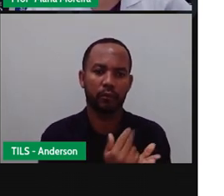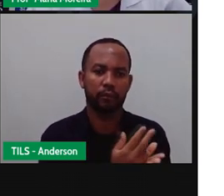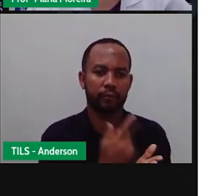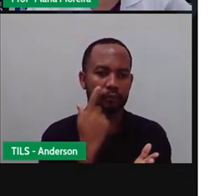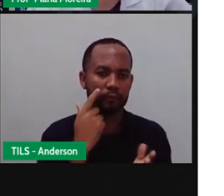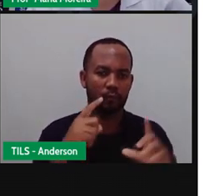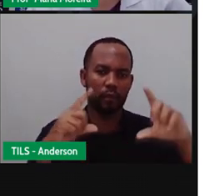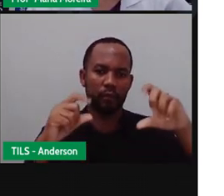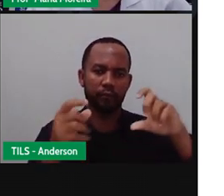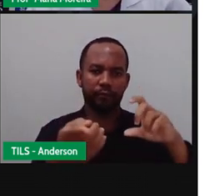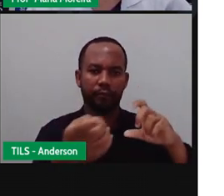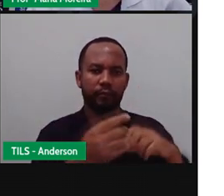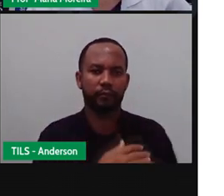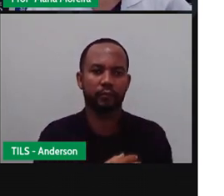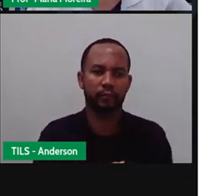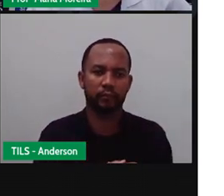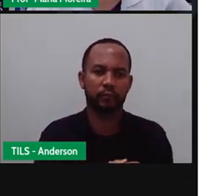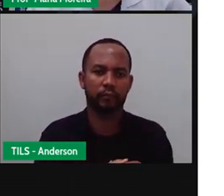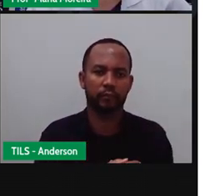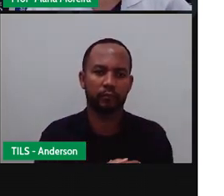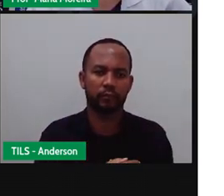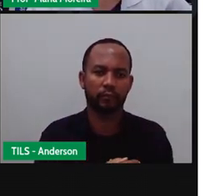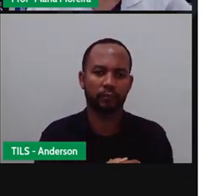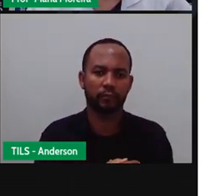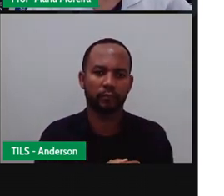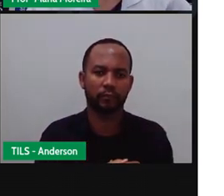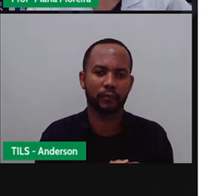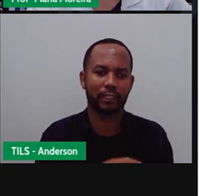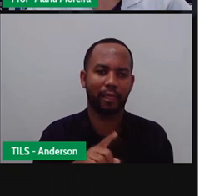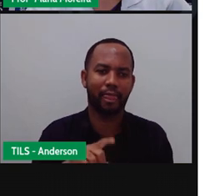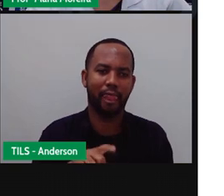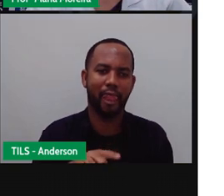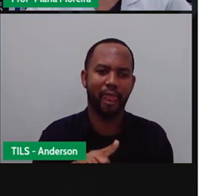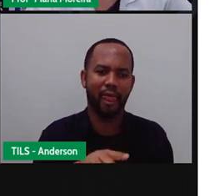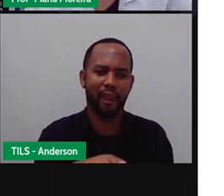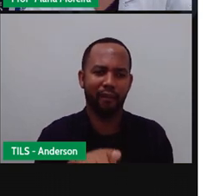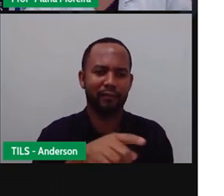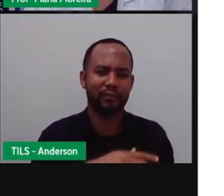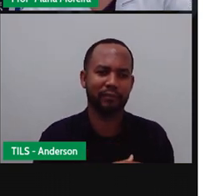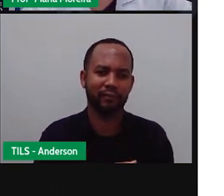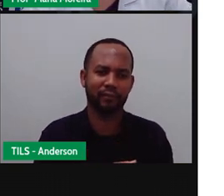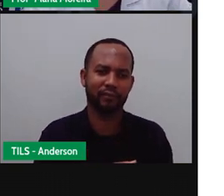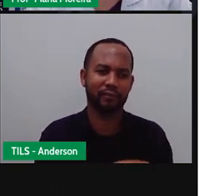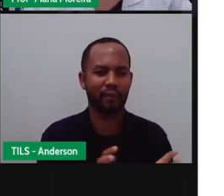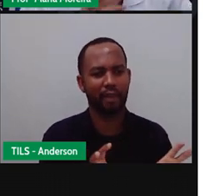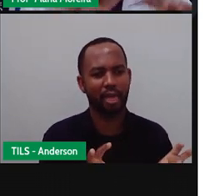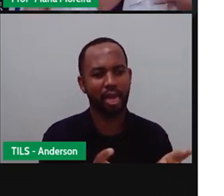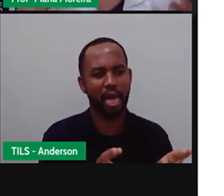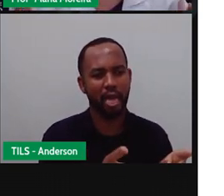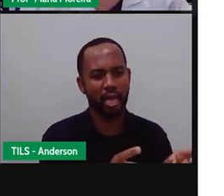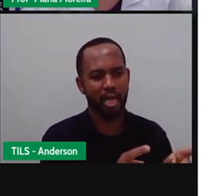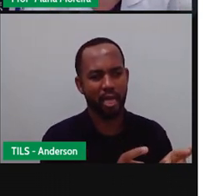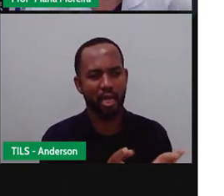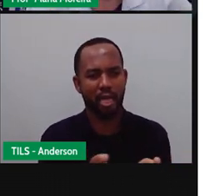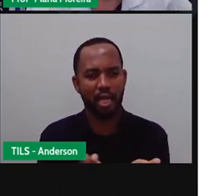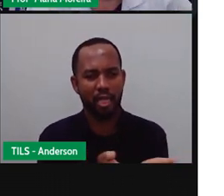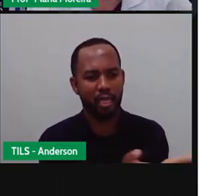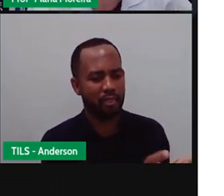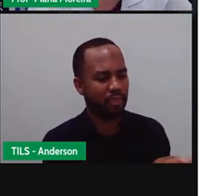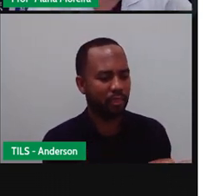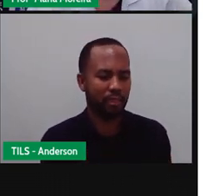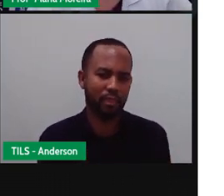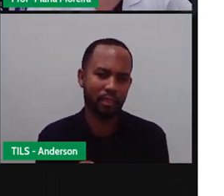gente tem aranha aqui também, né? Tem uma lacraia, tem um siri, que é diferente aí do caranguejo, mas que também tem essa capa